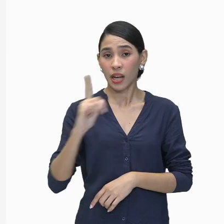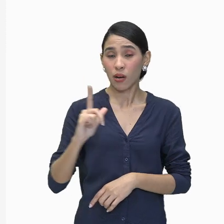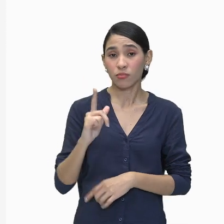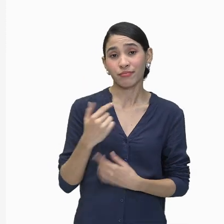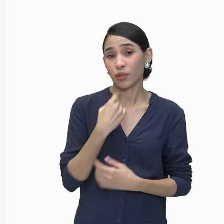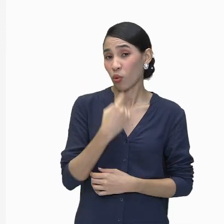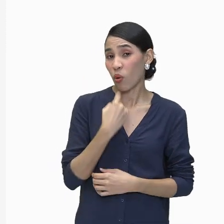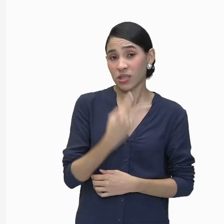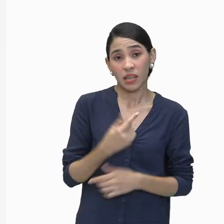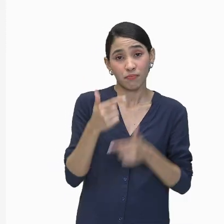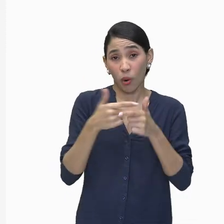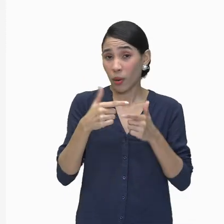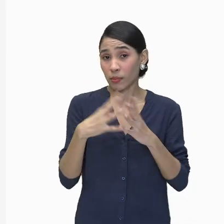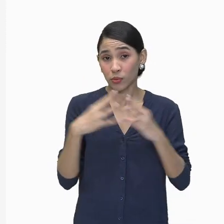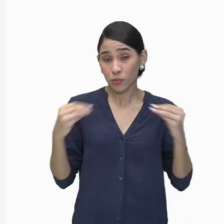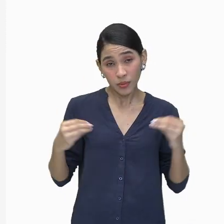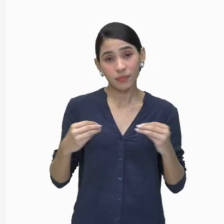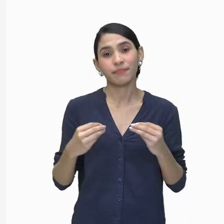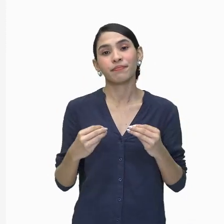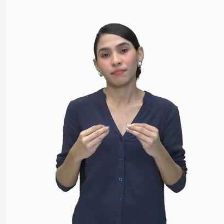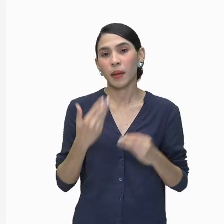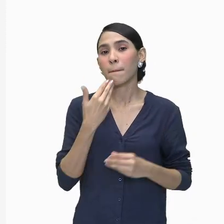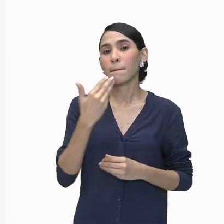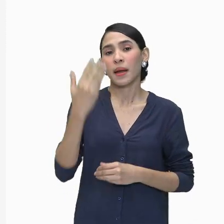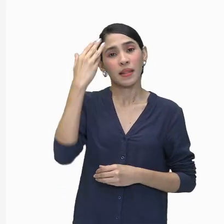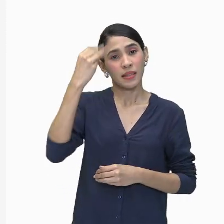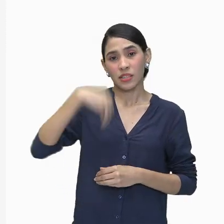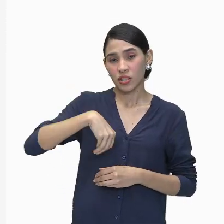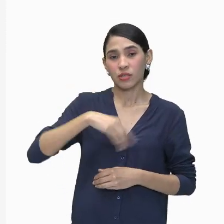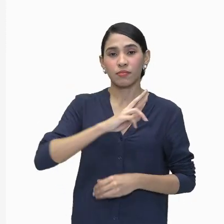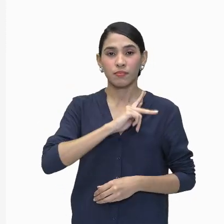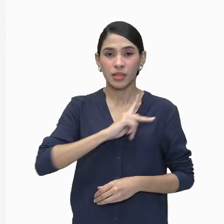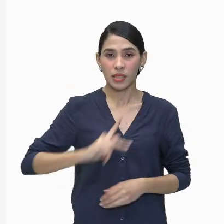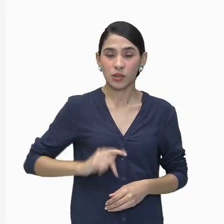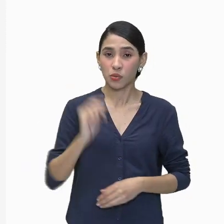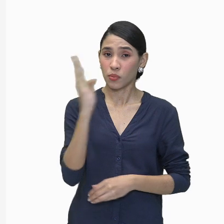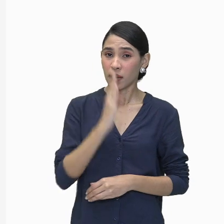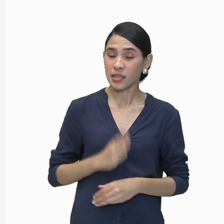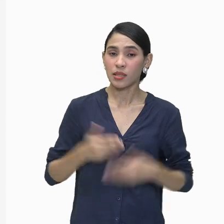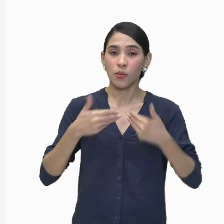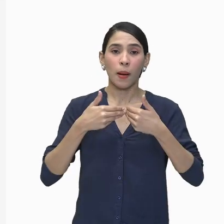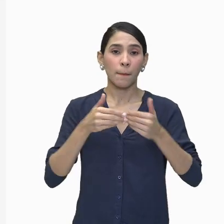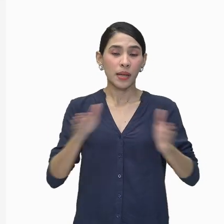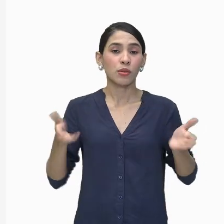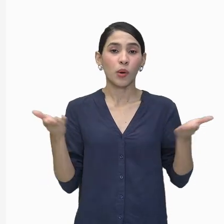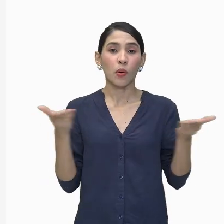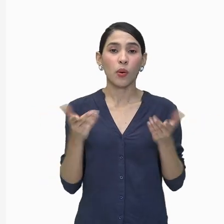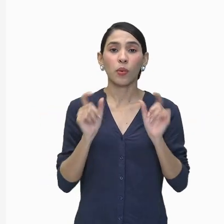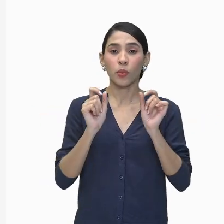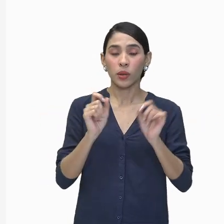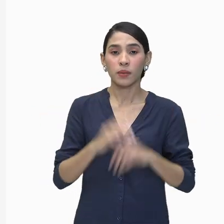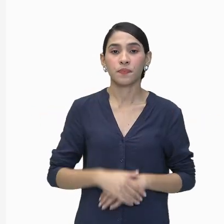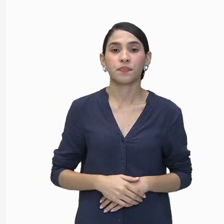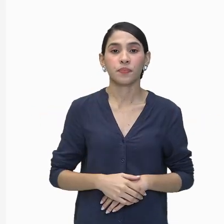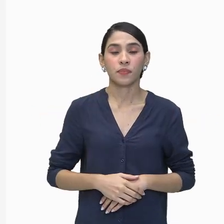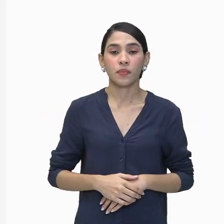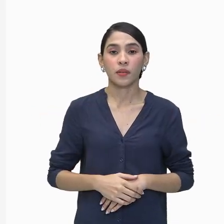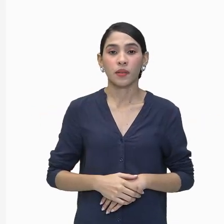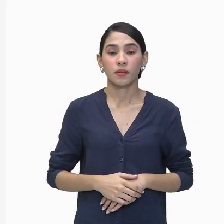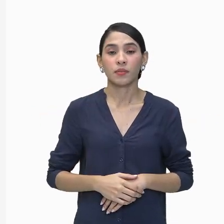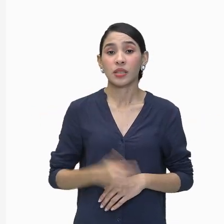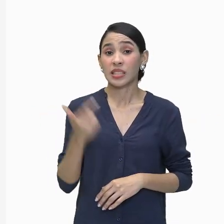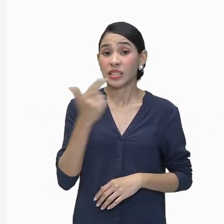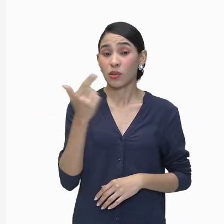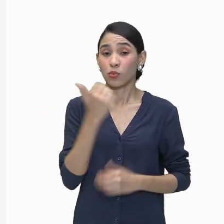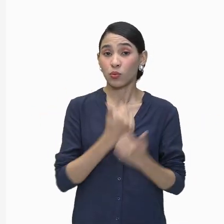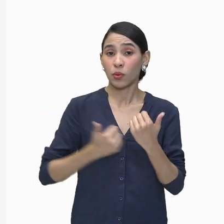problema, resolve, então, renunciar ao cargo de presidente do Brasil, abrindo vez para quê? Para que o seu vice, que